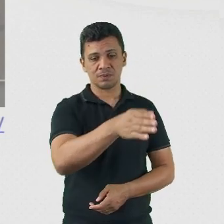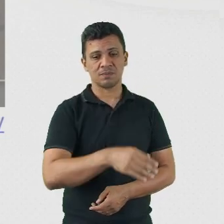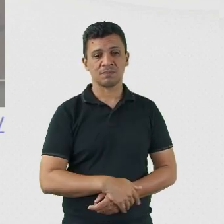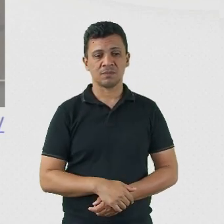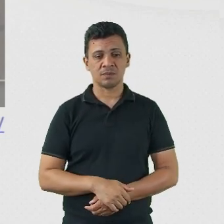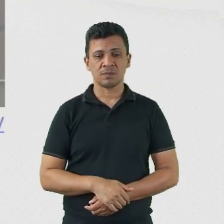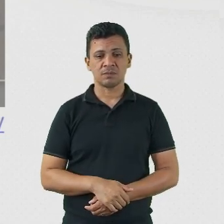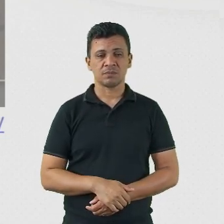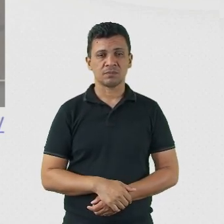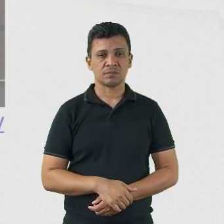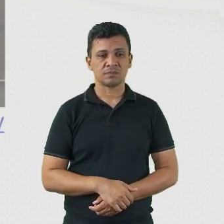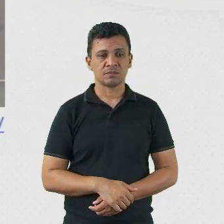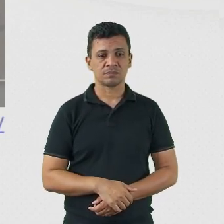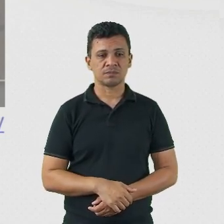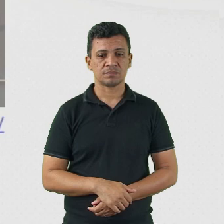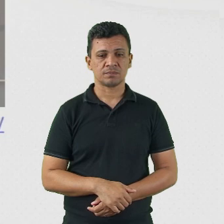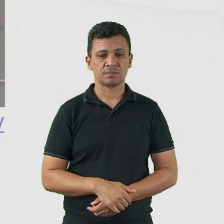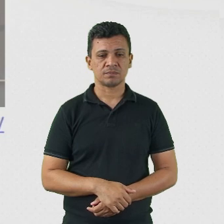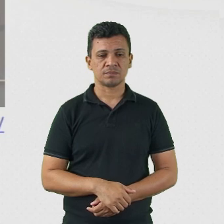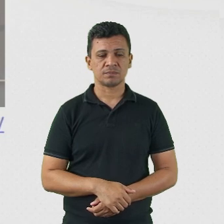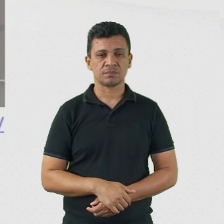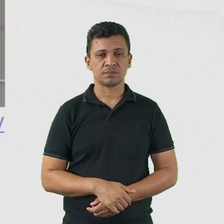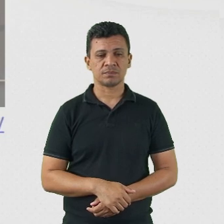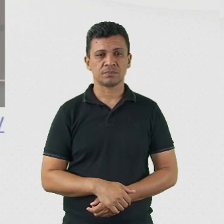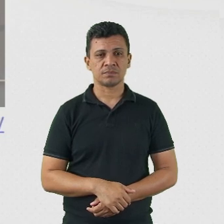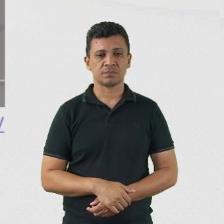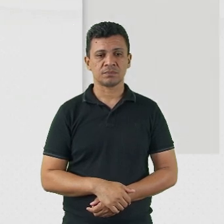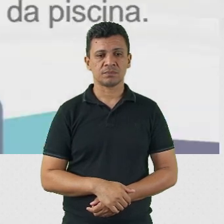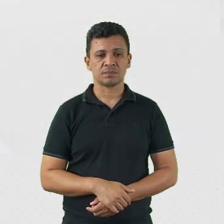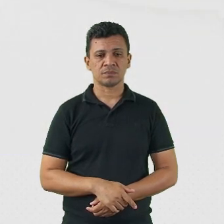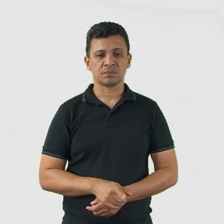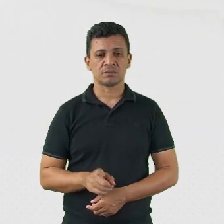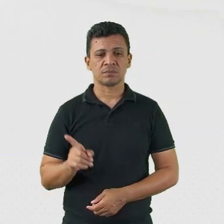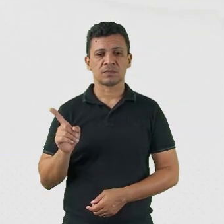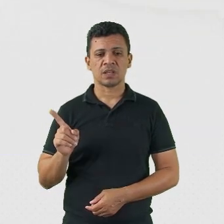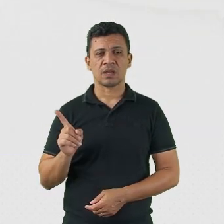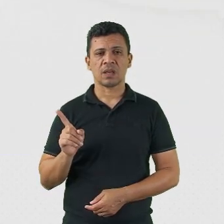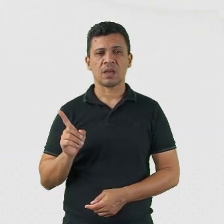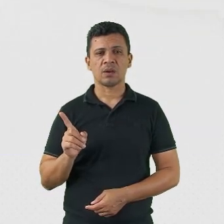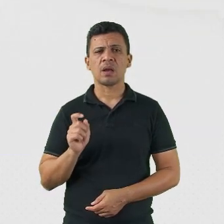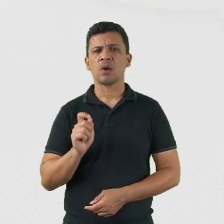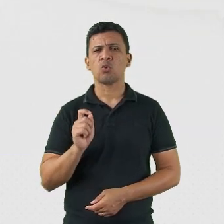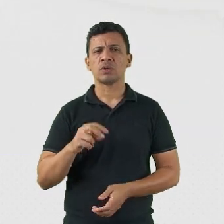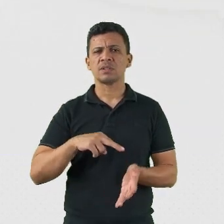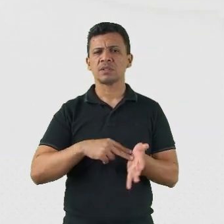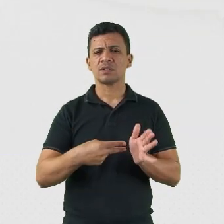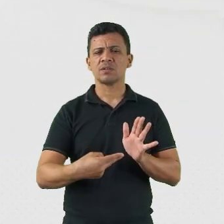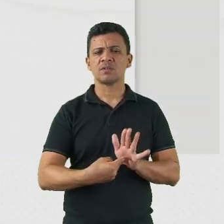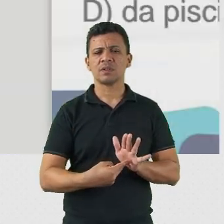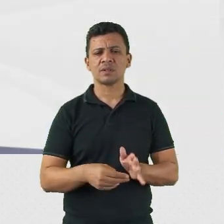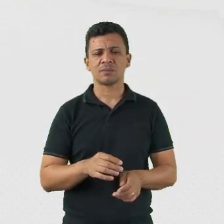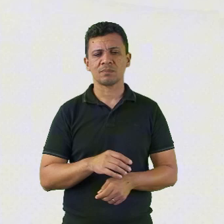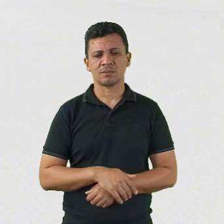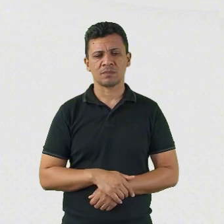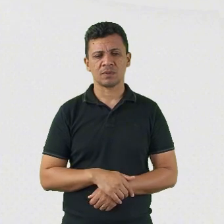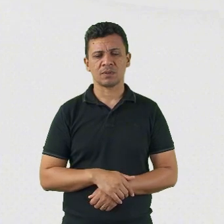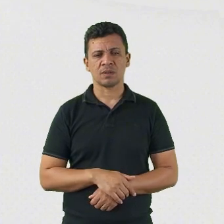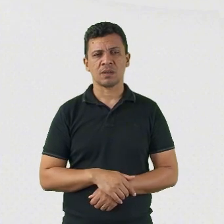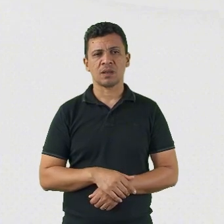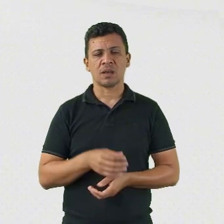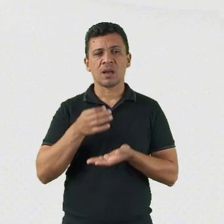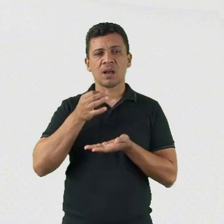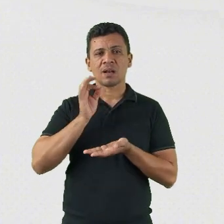hotel breakfast area. Breakfast area representa o quê? Breakfast é